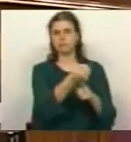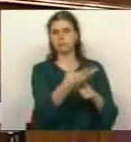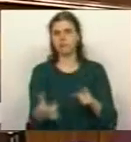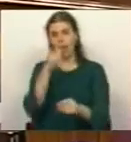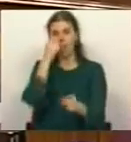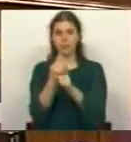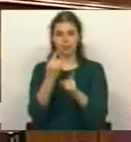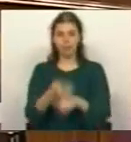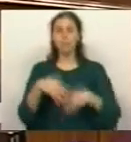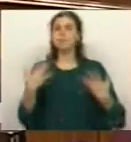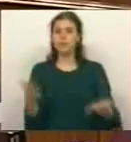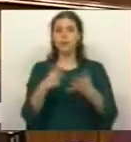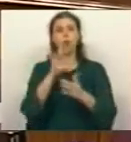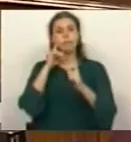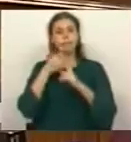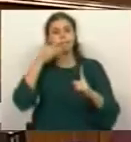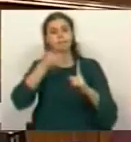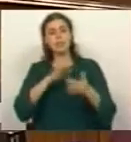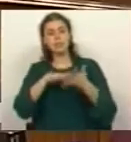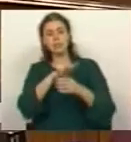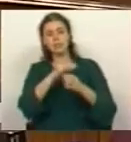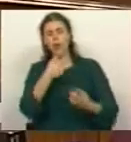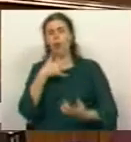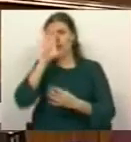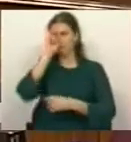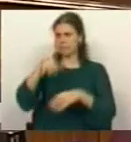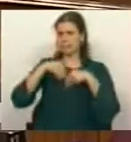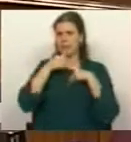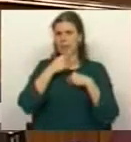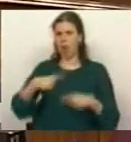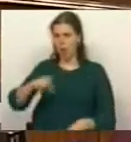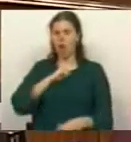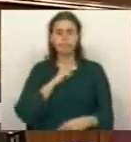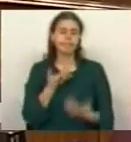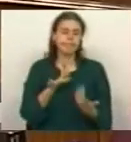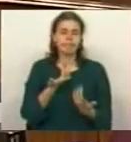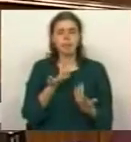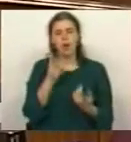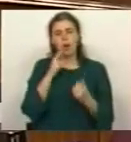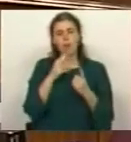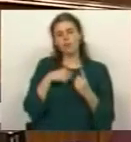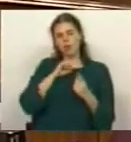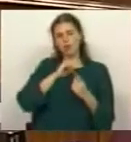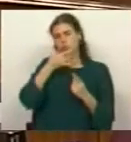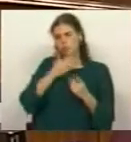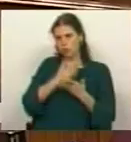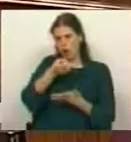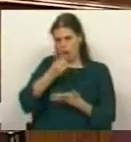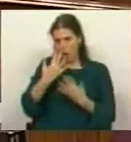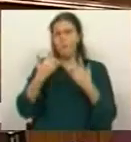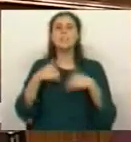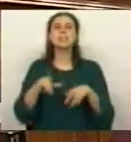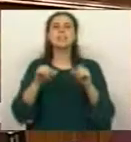de atividade. E, portanto, perante este quadro, o Governo tomou um conjunto de medidas que, a nosso ver, não são apenas insuficientes, mas pecam ainda